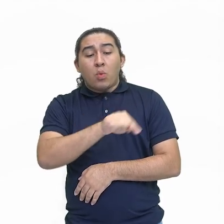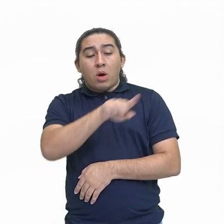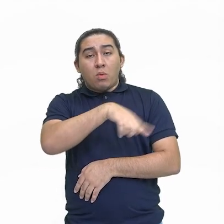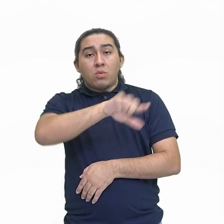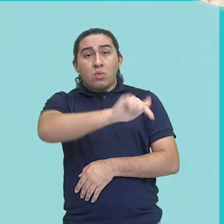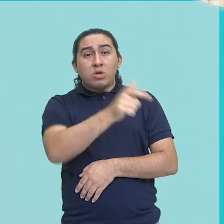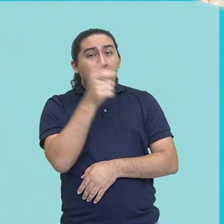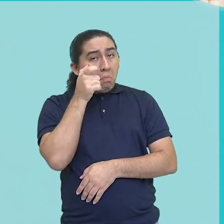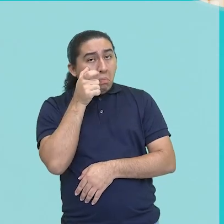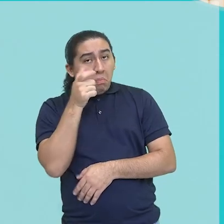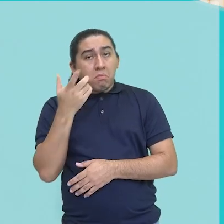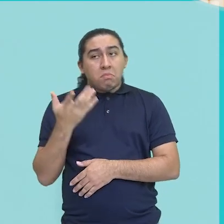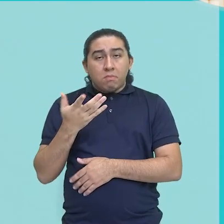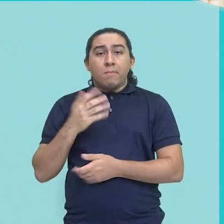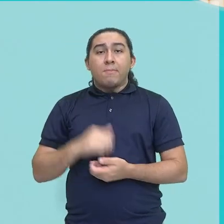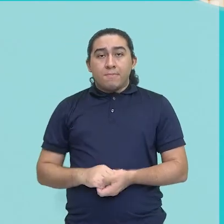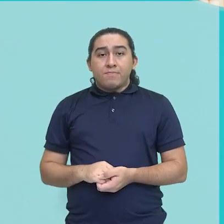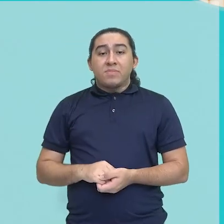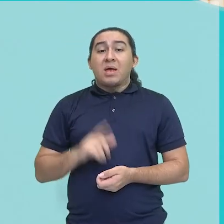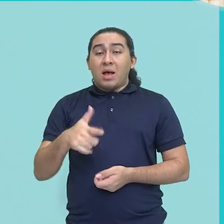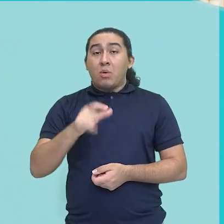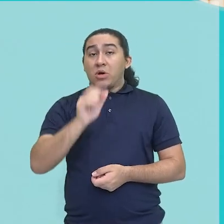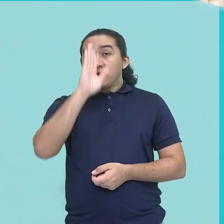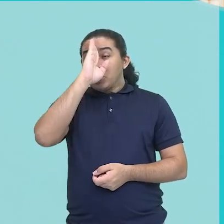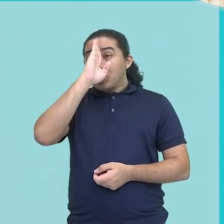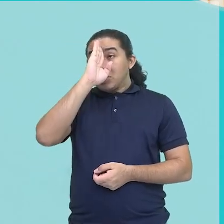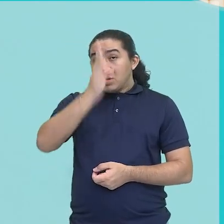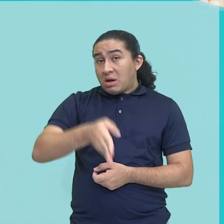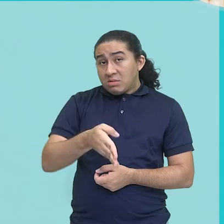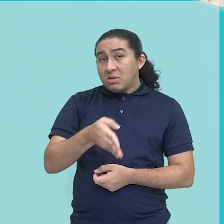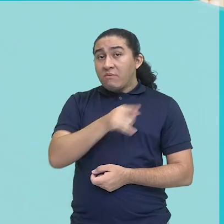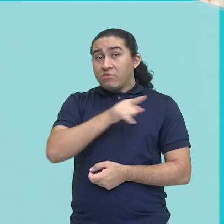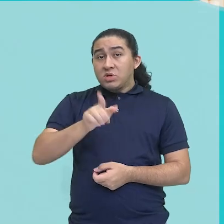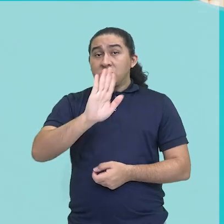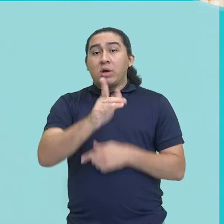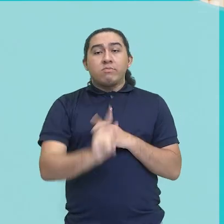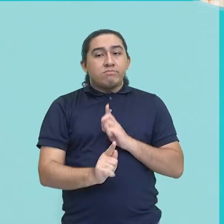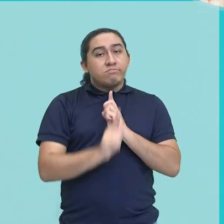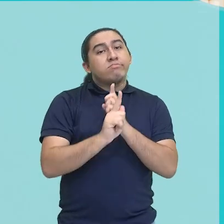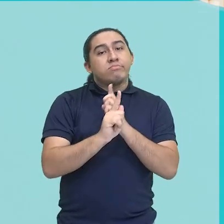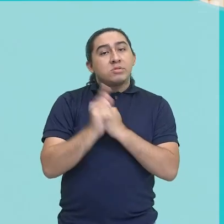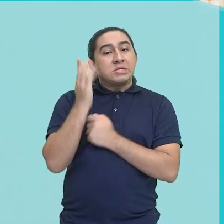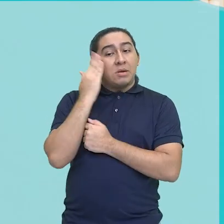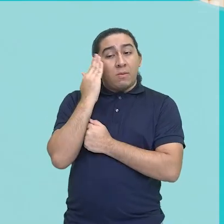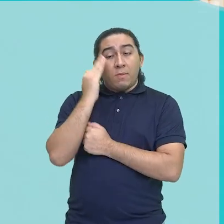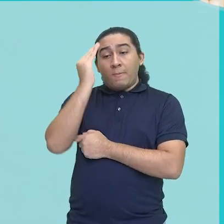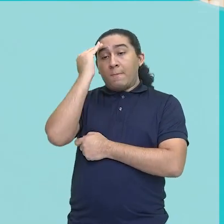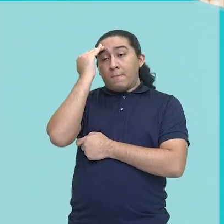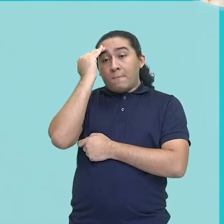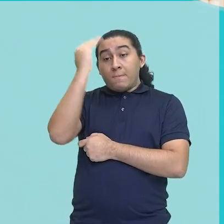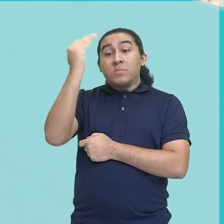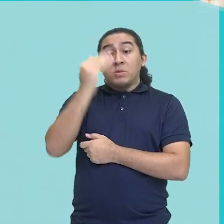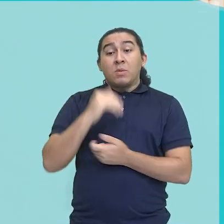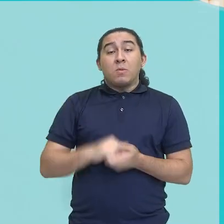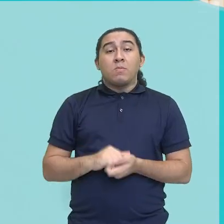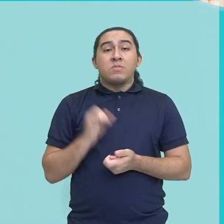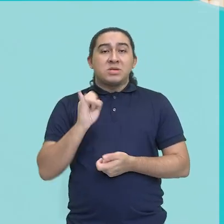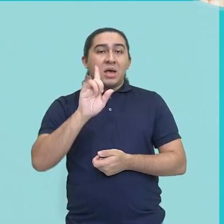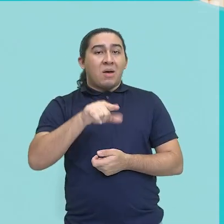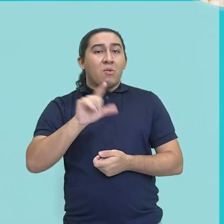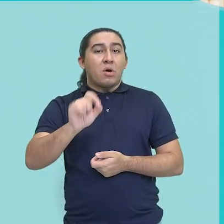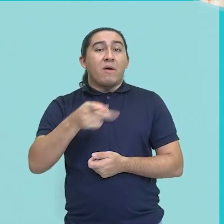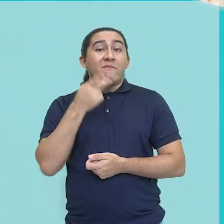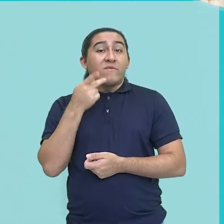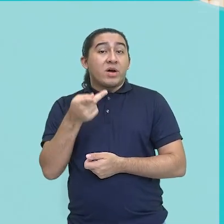aí sim, né, é uma fala mais direta, você já identifica, principalmente quando é na